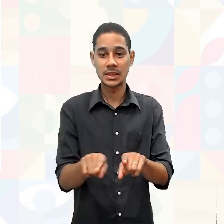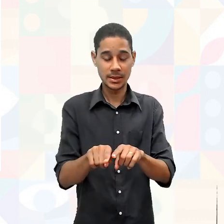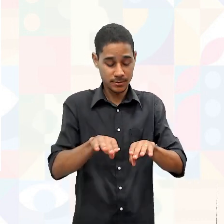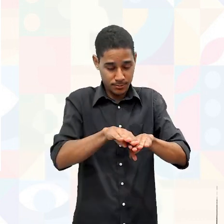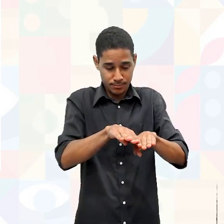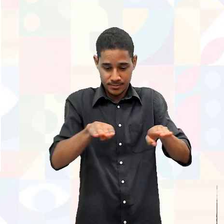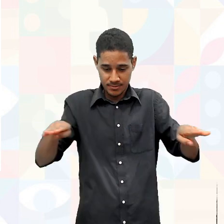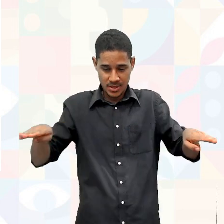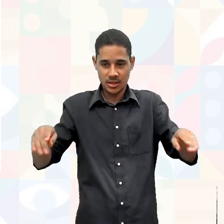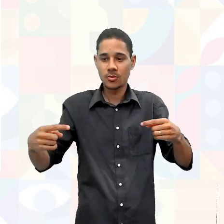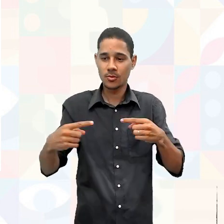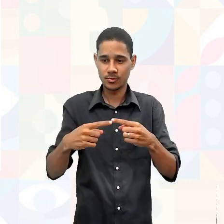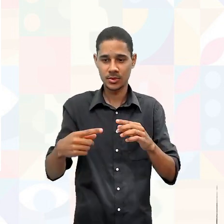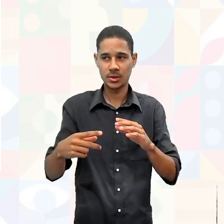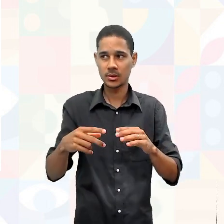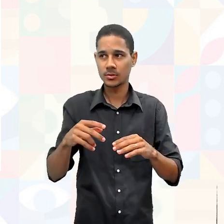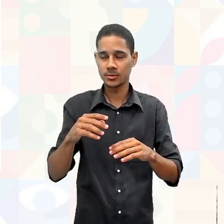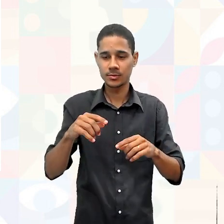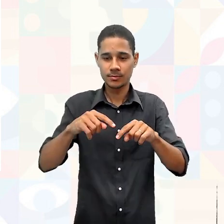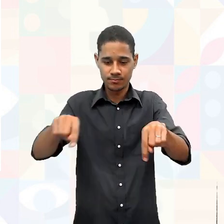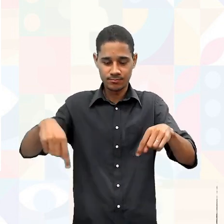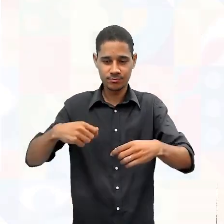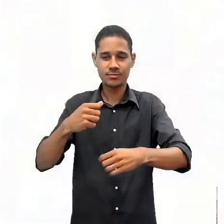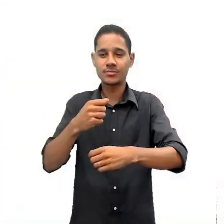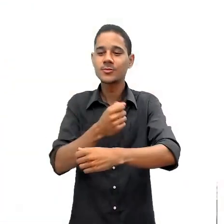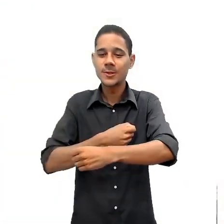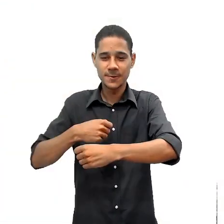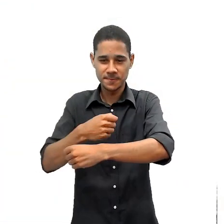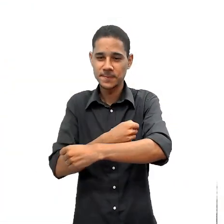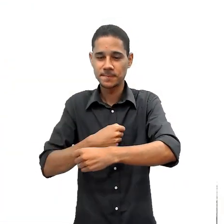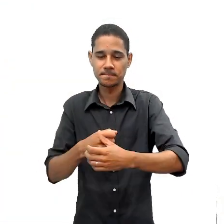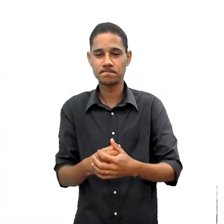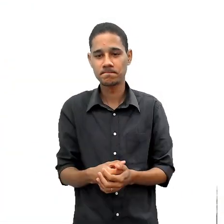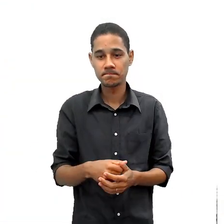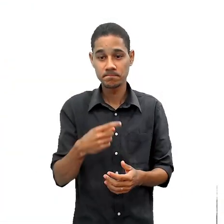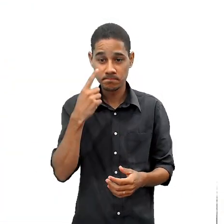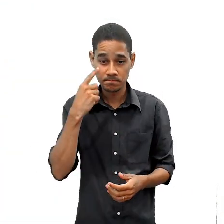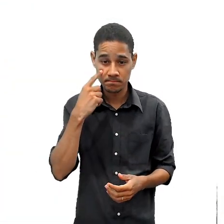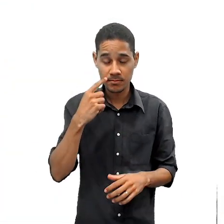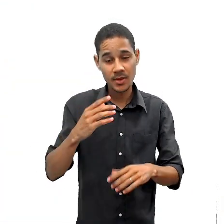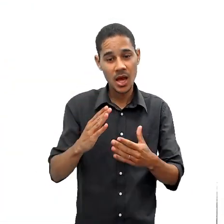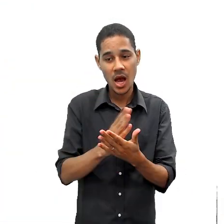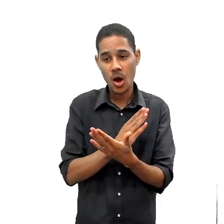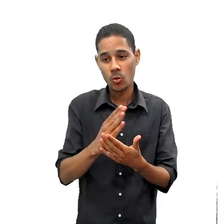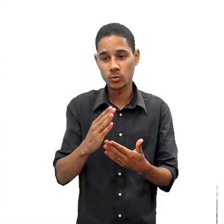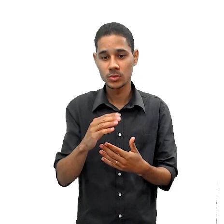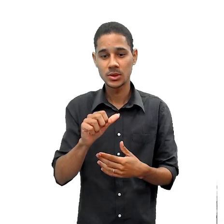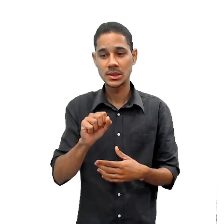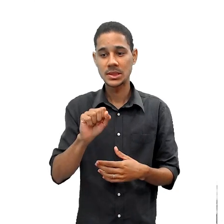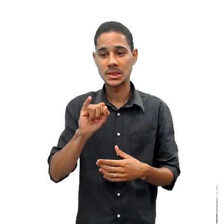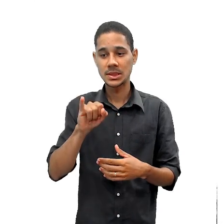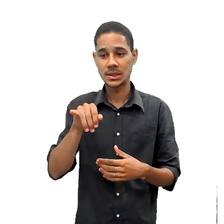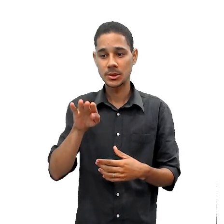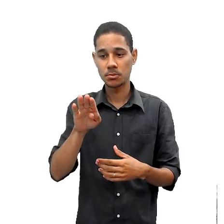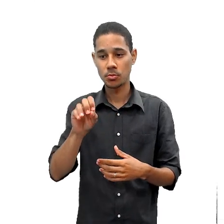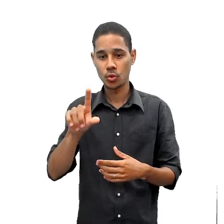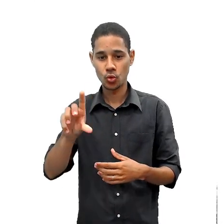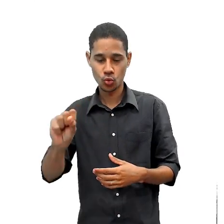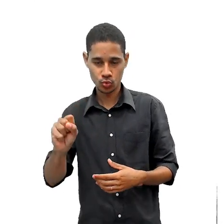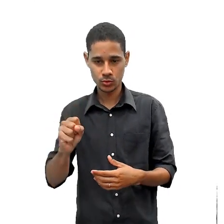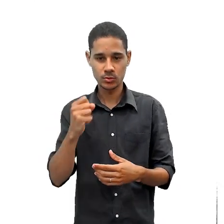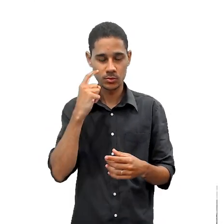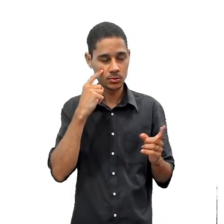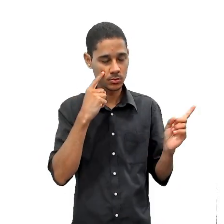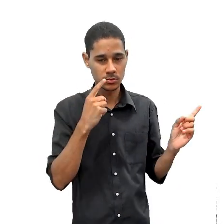por exemplo. Né? Então a gente tem algumas simbologias também que vocês precisam ter em mente, né, que os símbolos gráficos